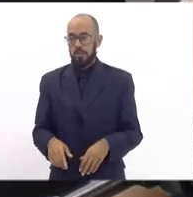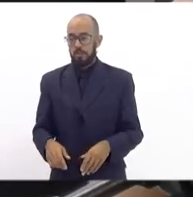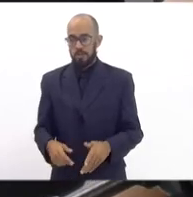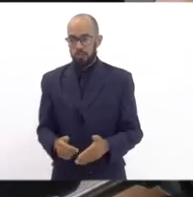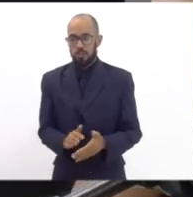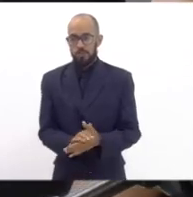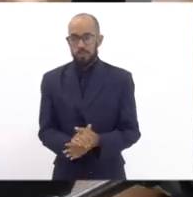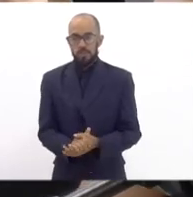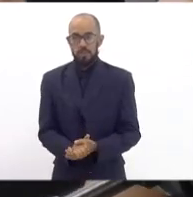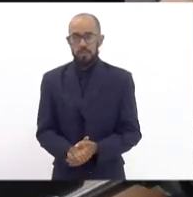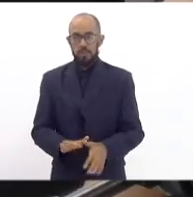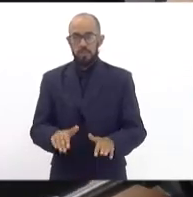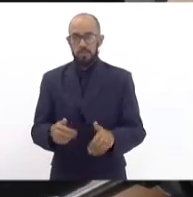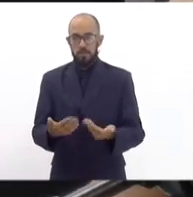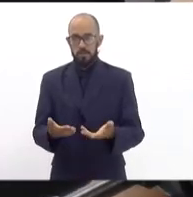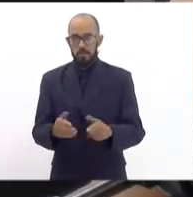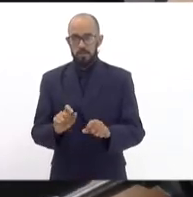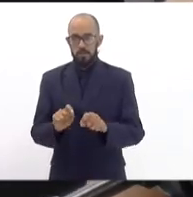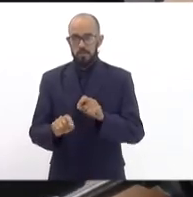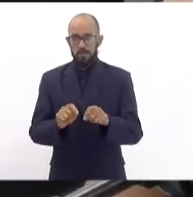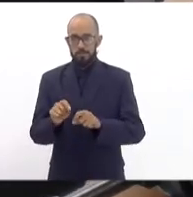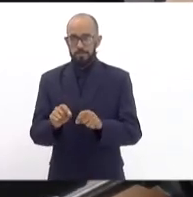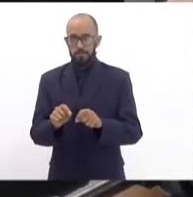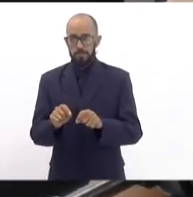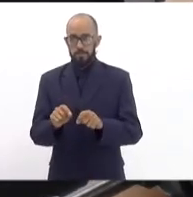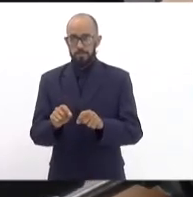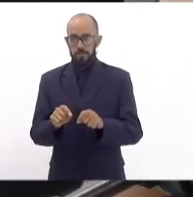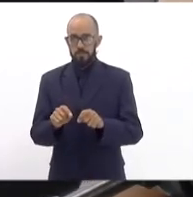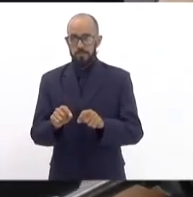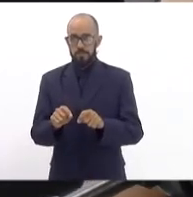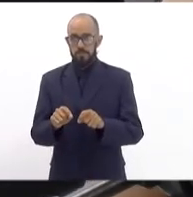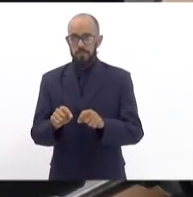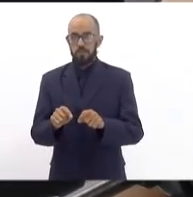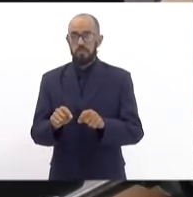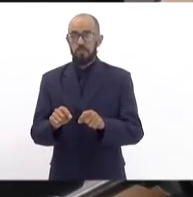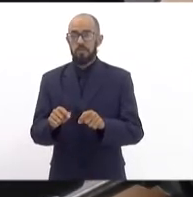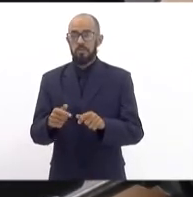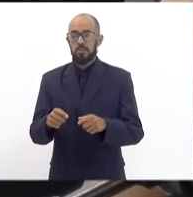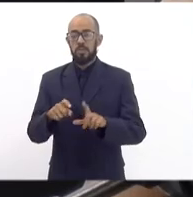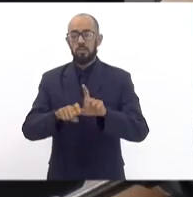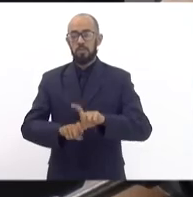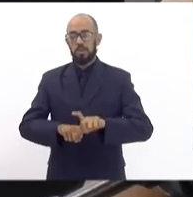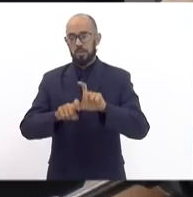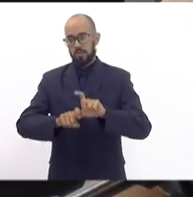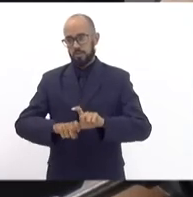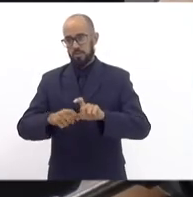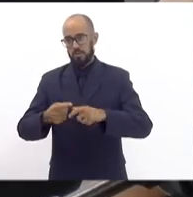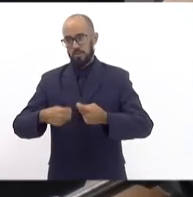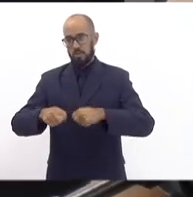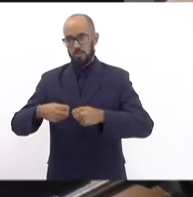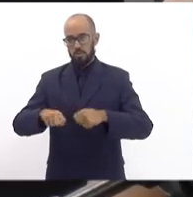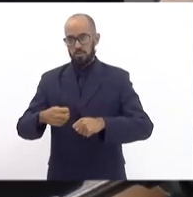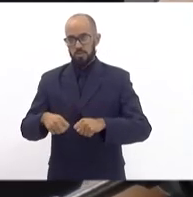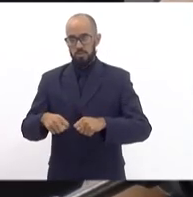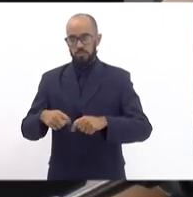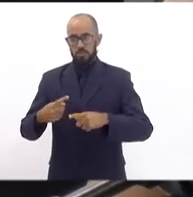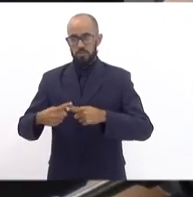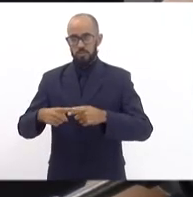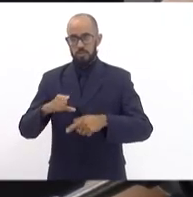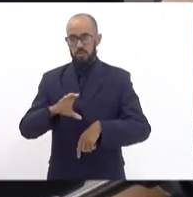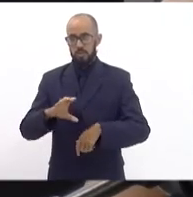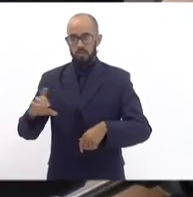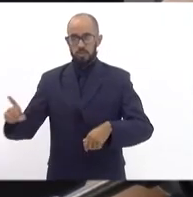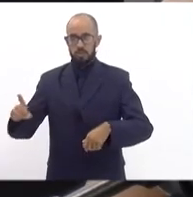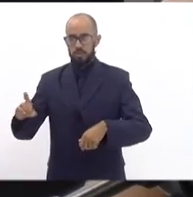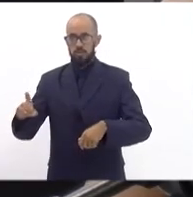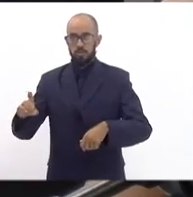ter tido a vivência disso, diferente disso, o tribunal tem essa continuidade. A coordenadoria é